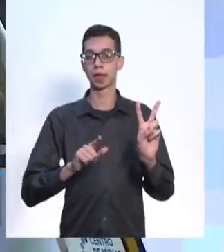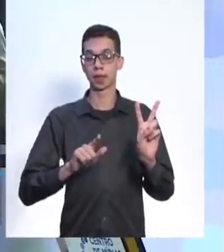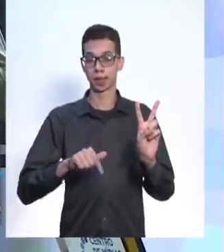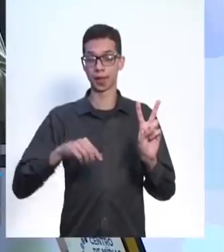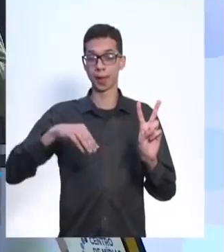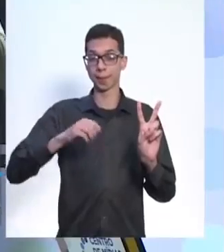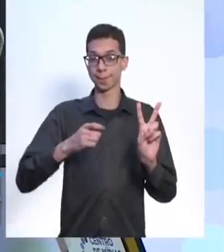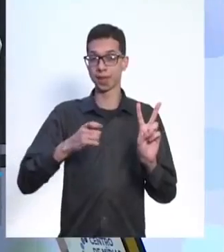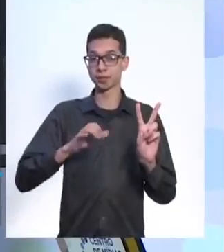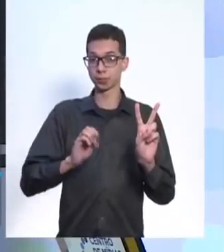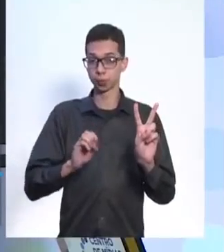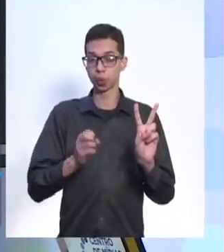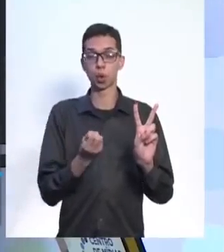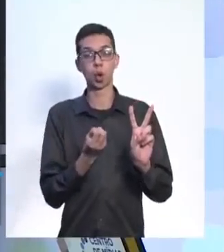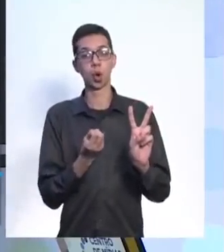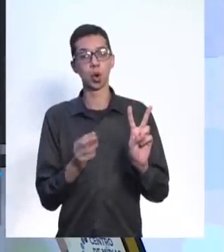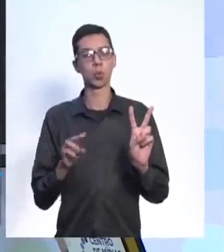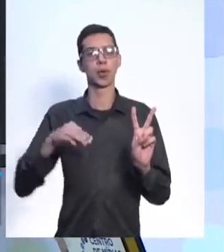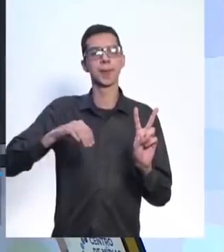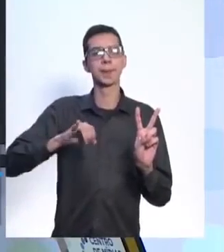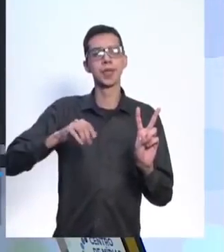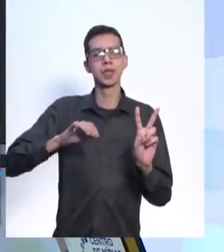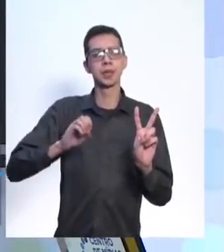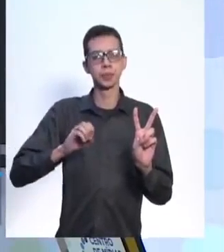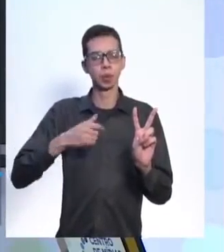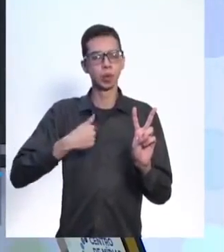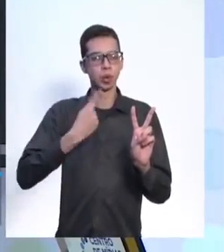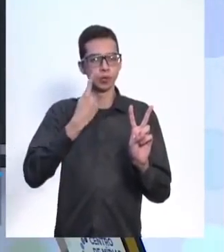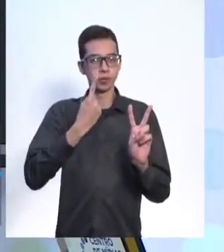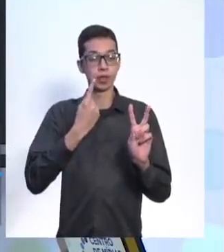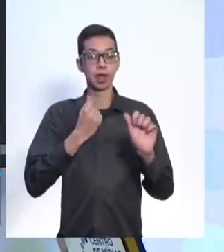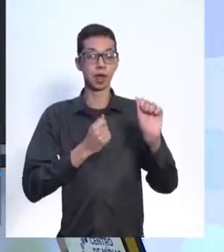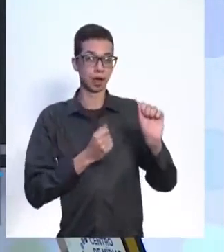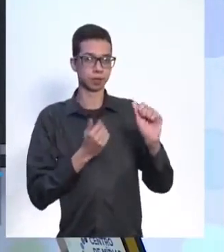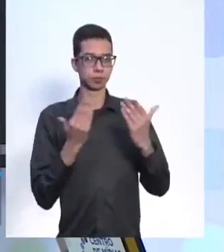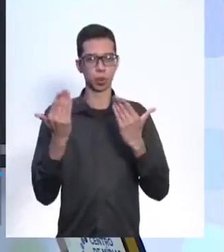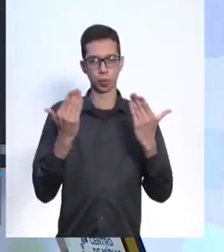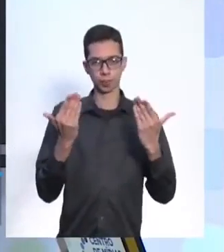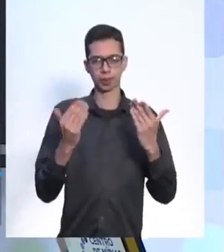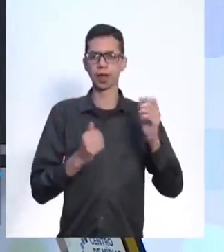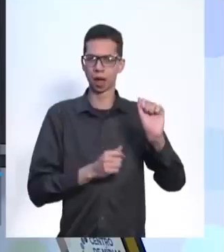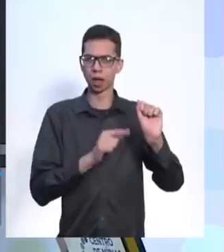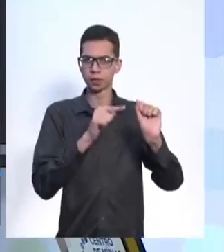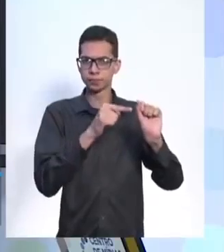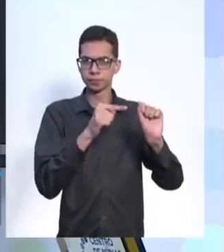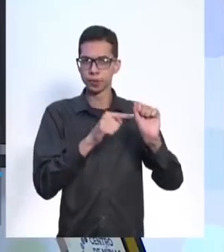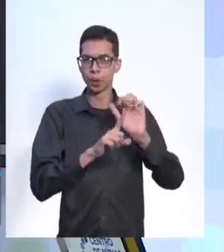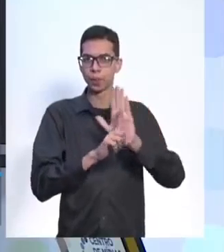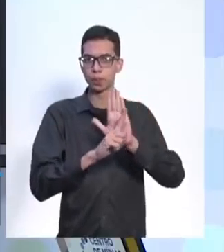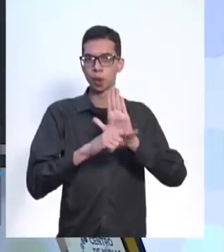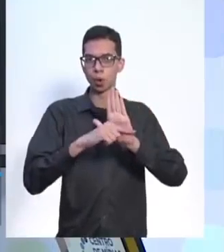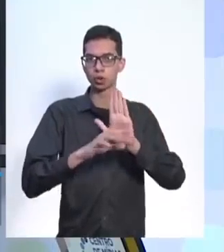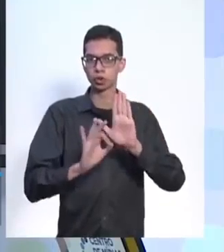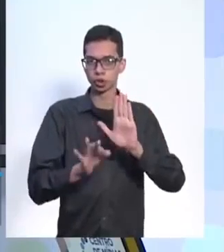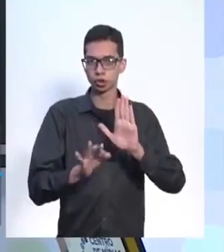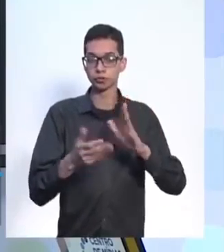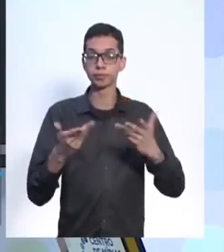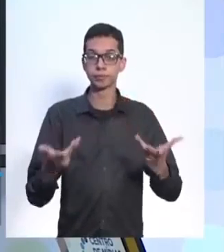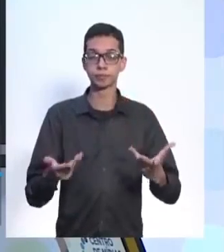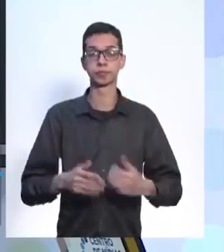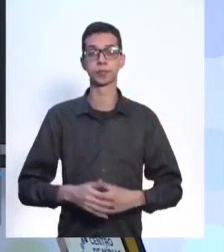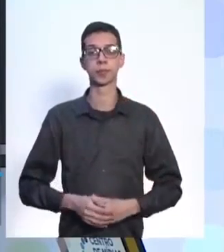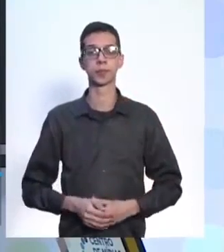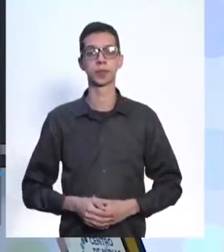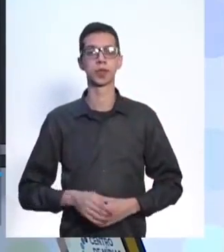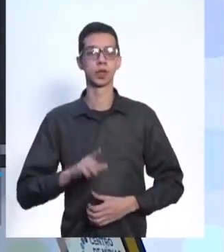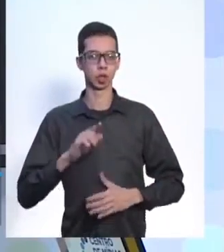mínimo. Muito bem, para isso eu olho o A. O valor do A é positivo? Então, você concorda que a